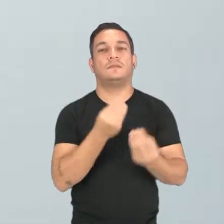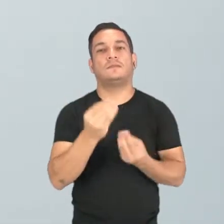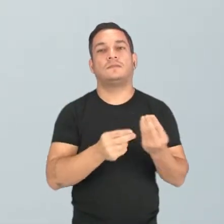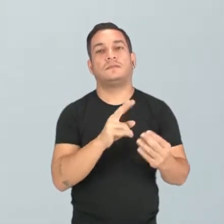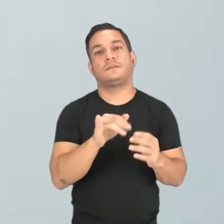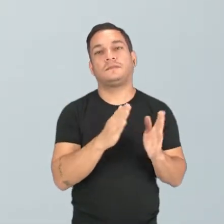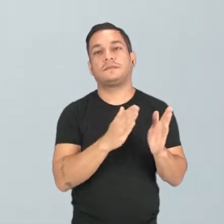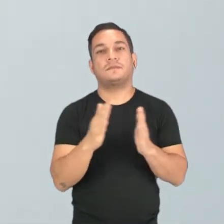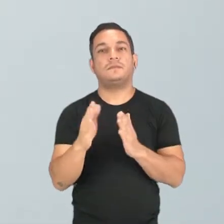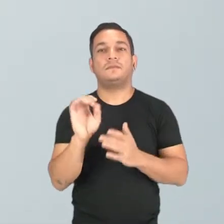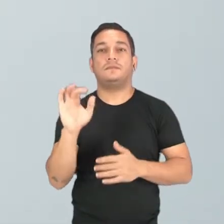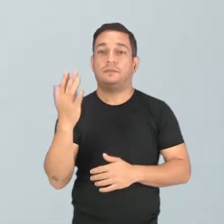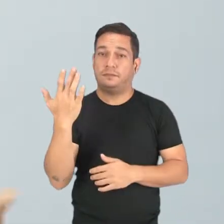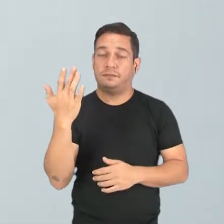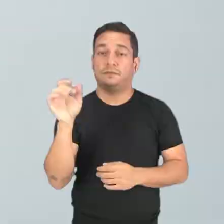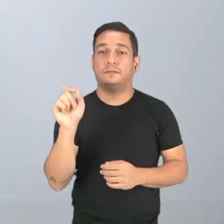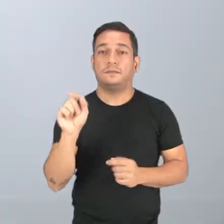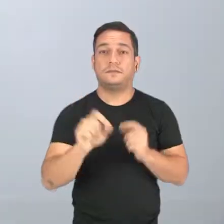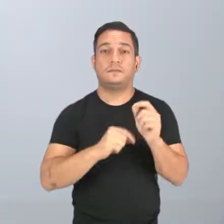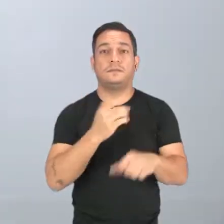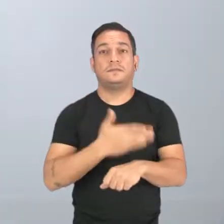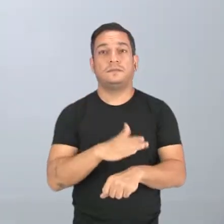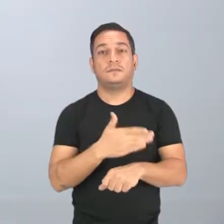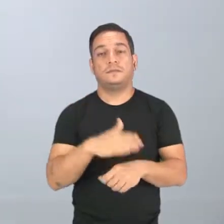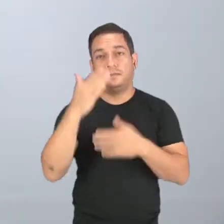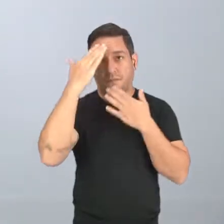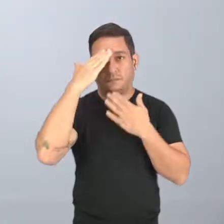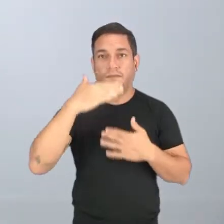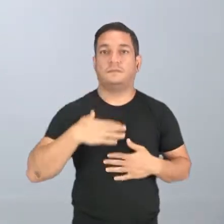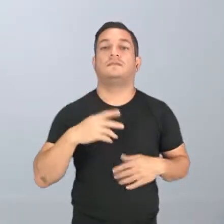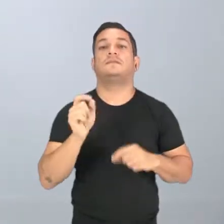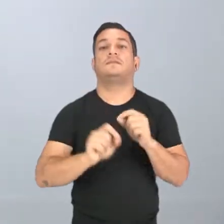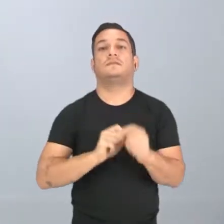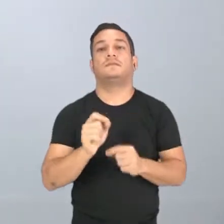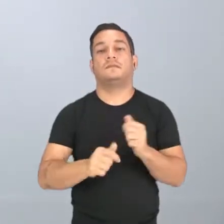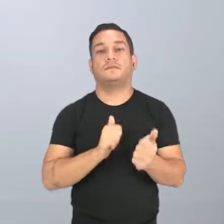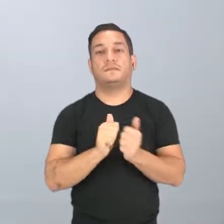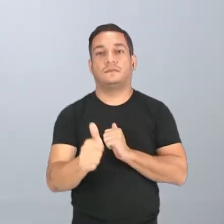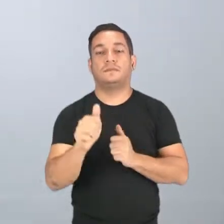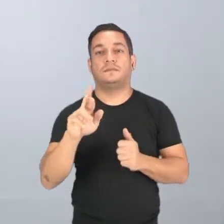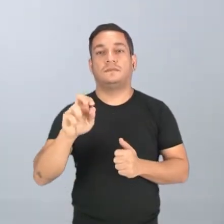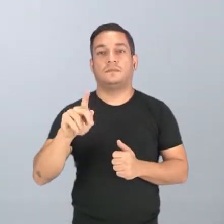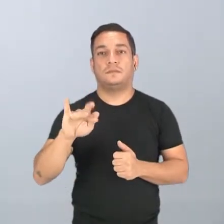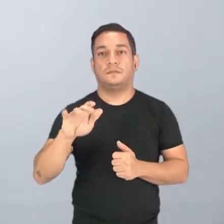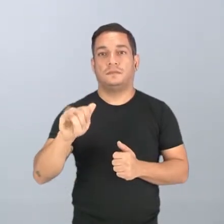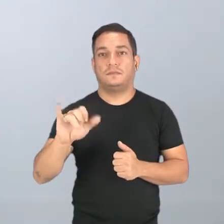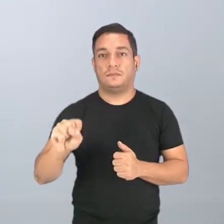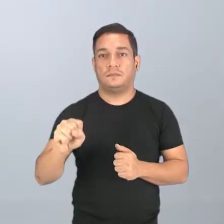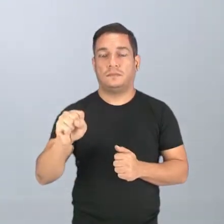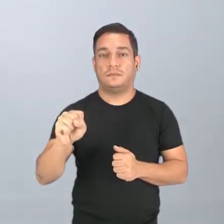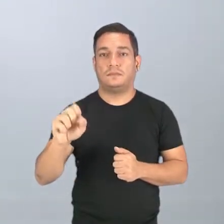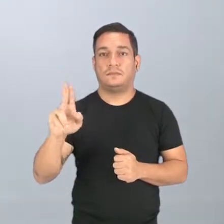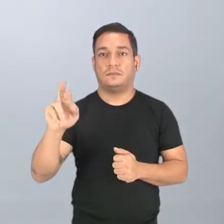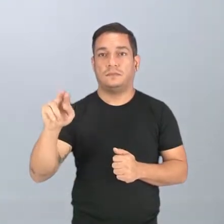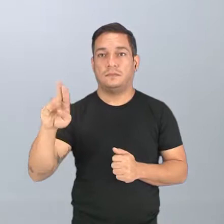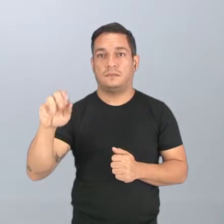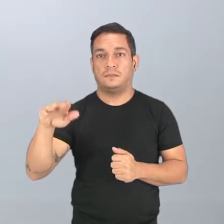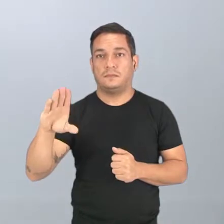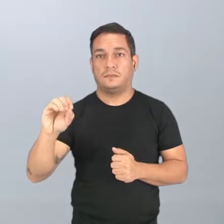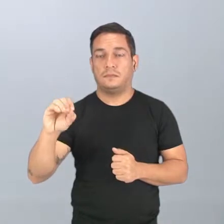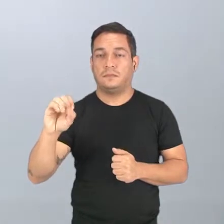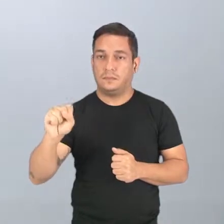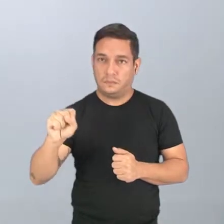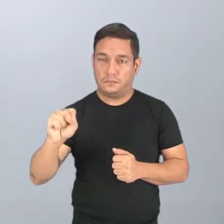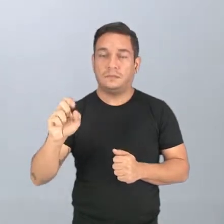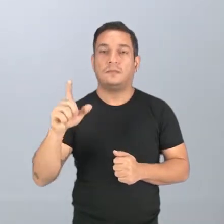vai funcionar, o que são práticas corporais, o que são esportes radicais urbanos, tem a diferença de